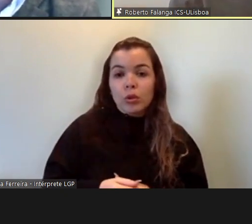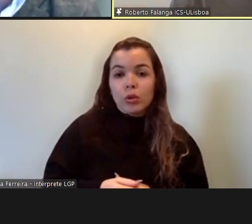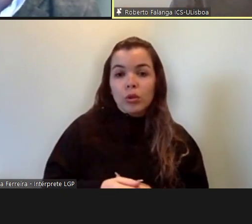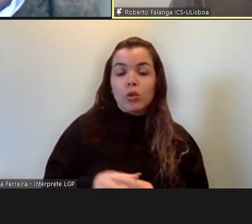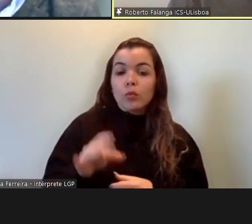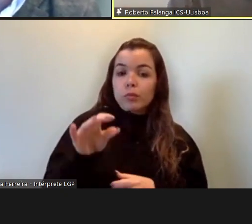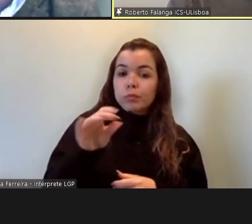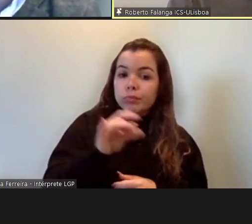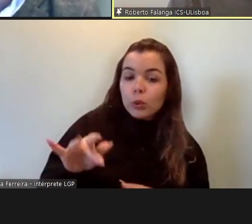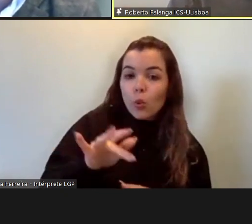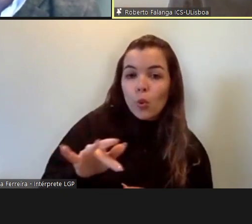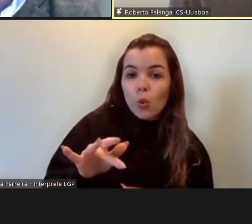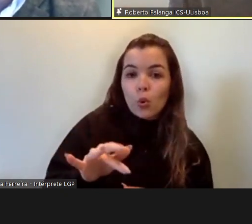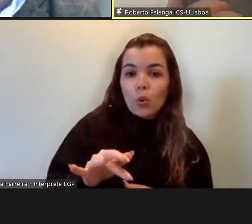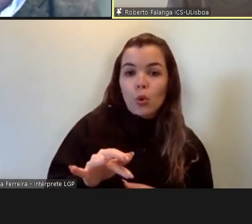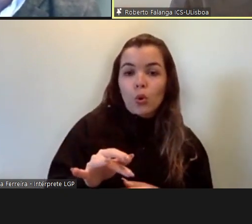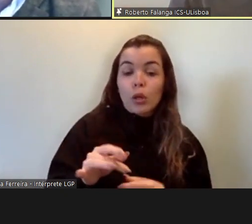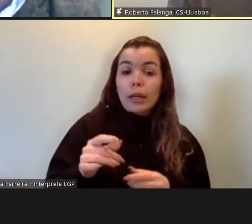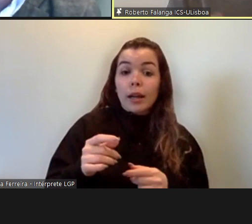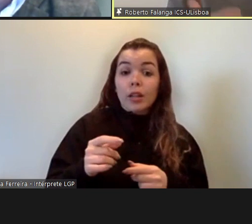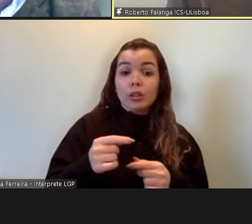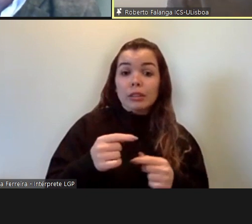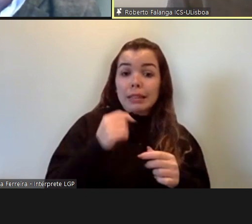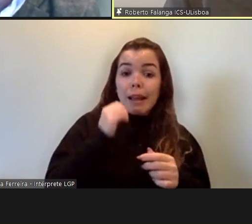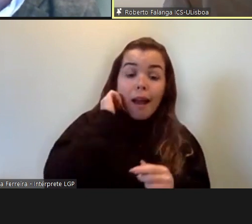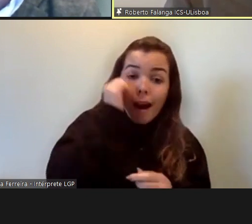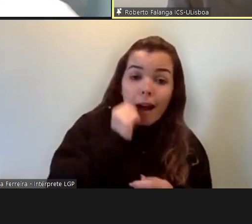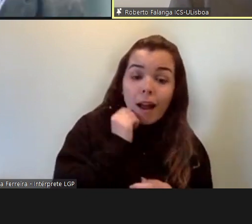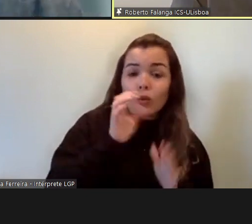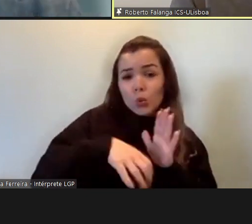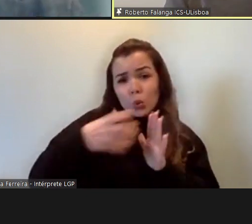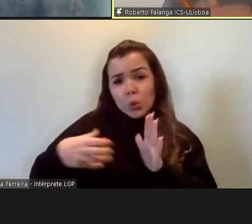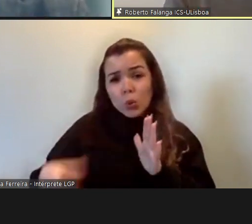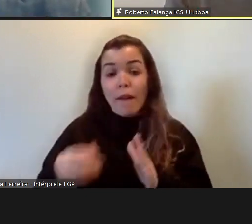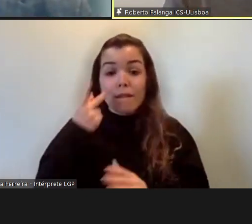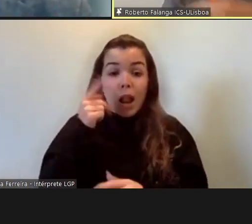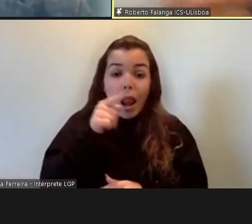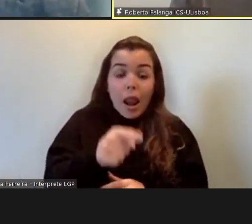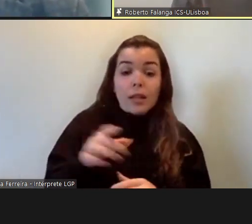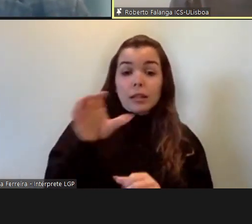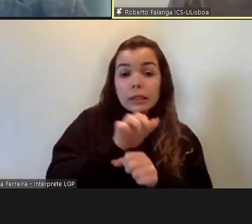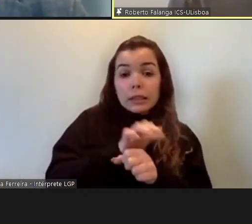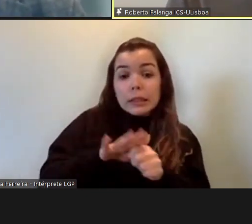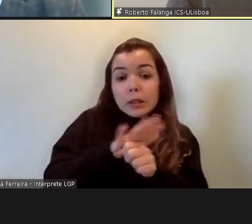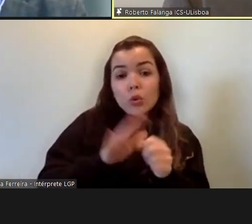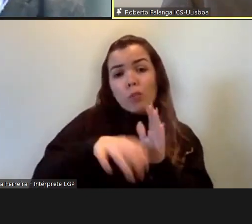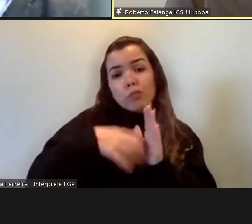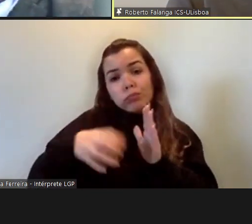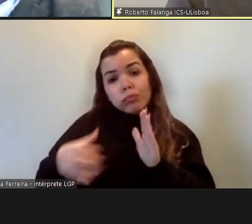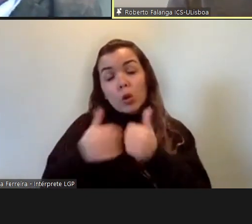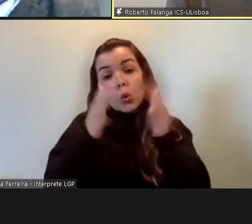locais críticos, portanto, que viviam em situações críticas e que em conjunto